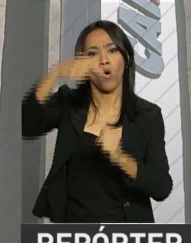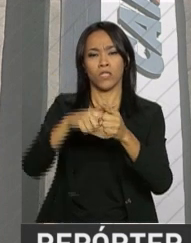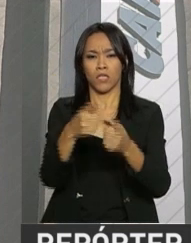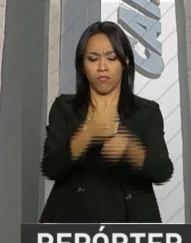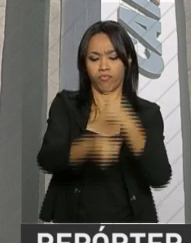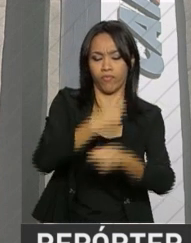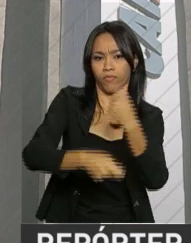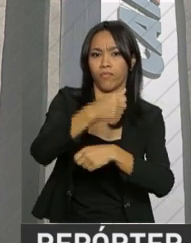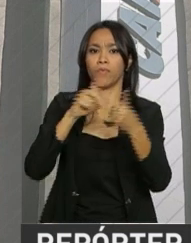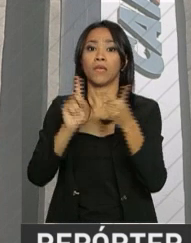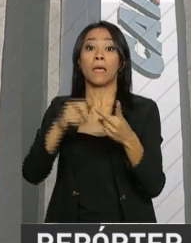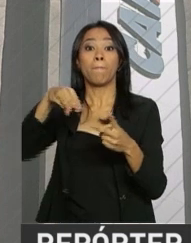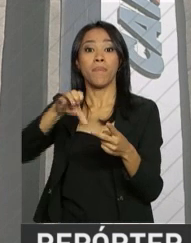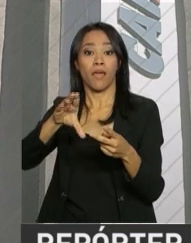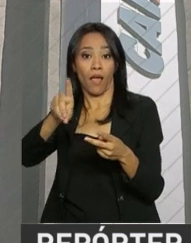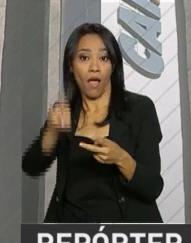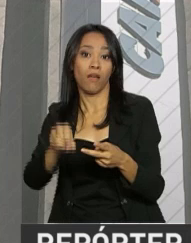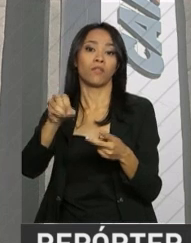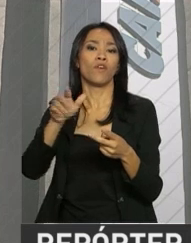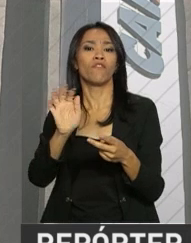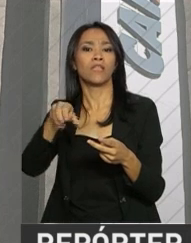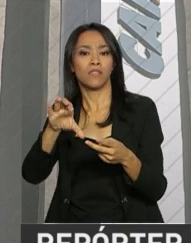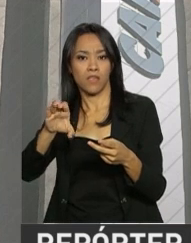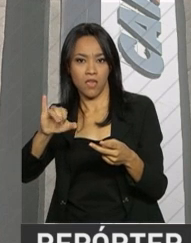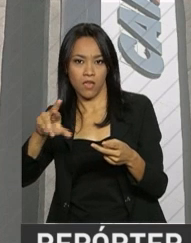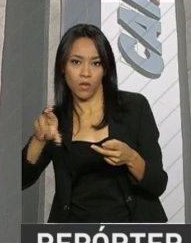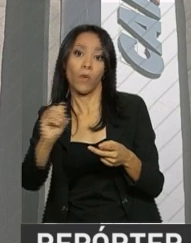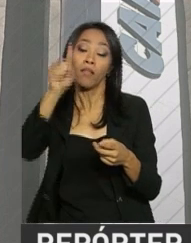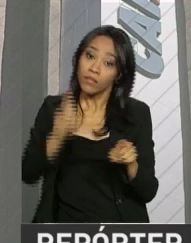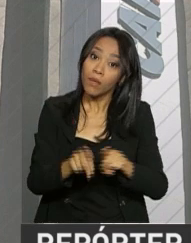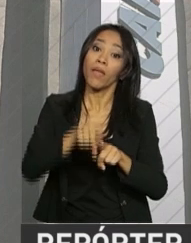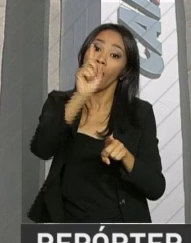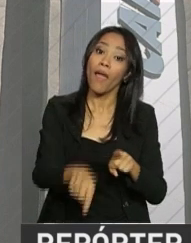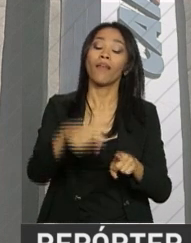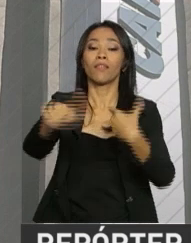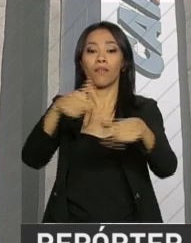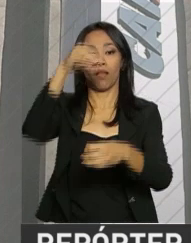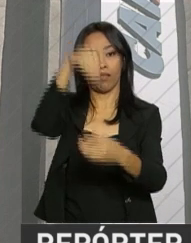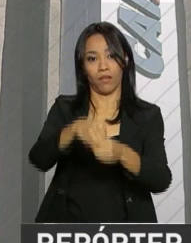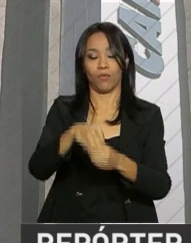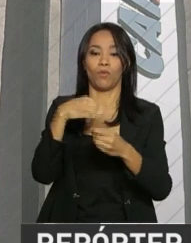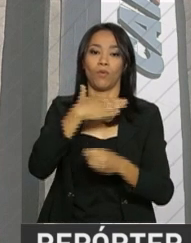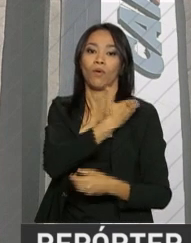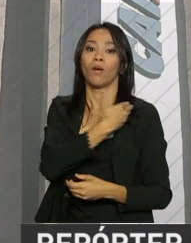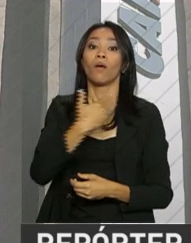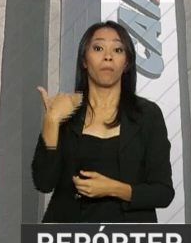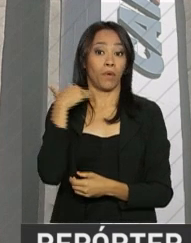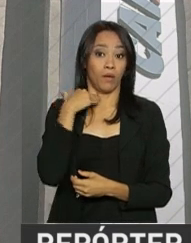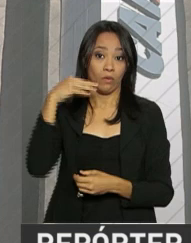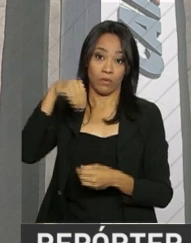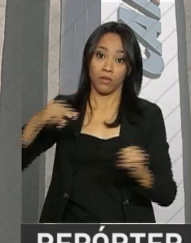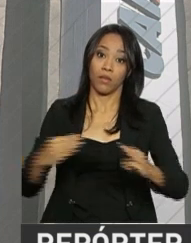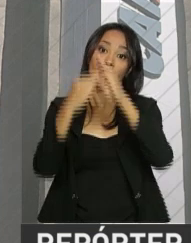mercado financeiro e gestão empresarial funcionário de carreira da Caixa Econômica Federal exerceu as funções de gerente de